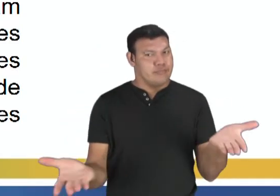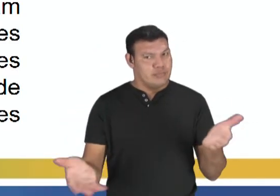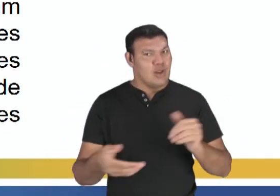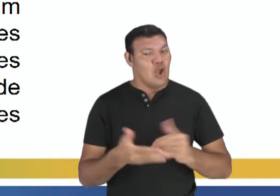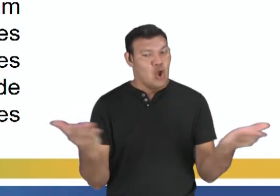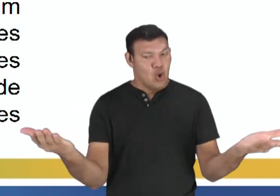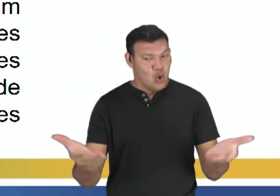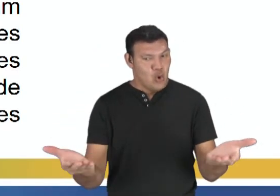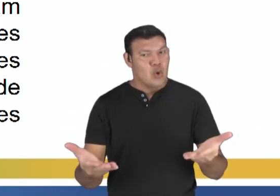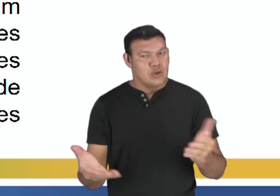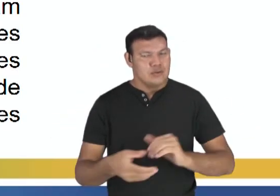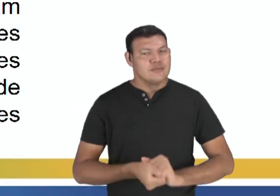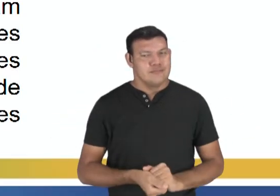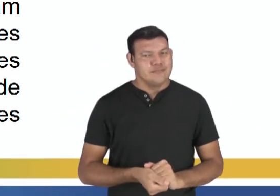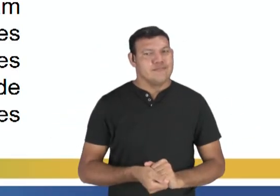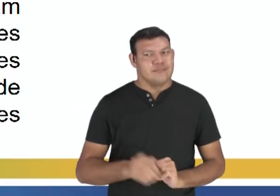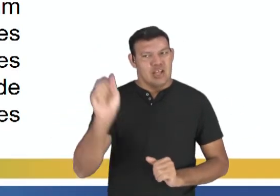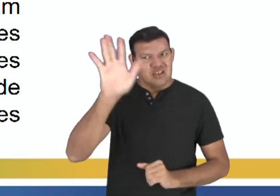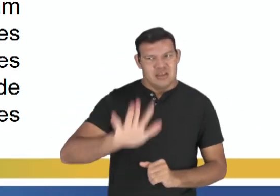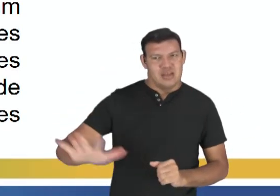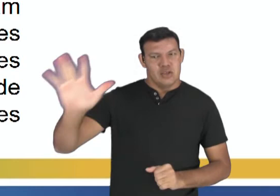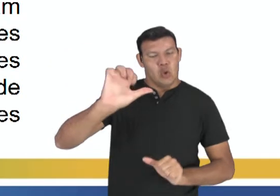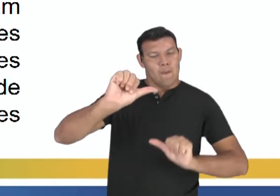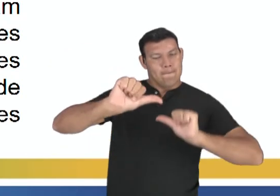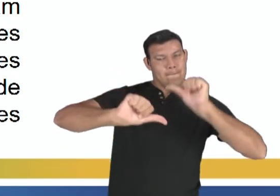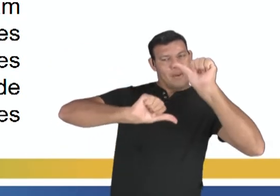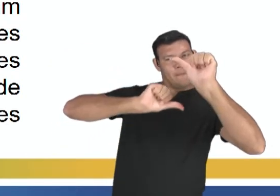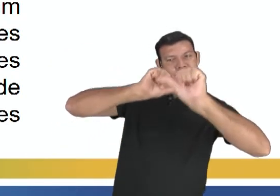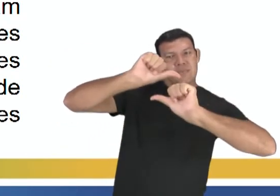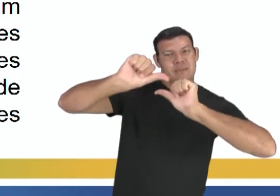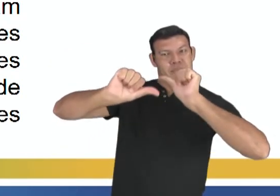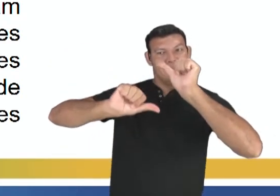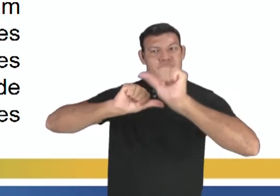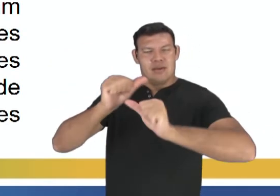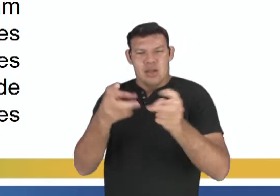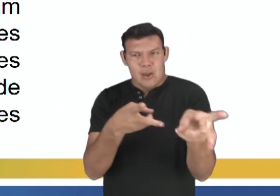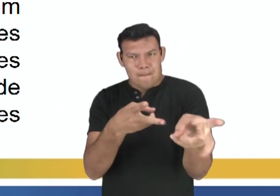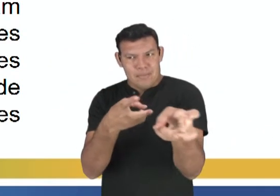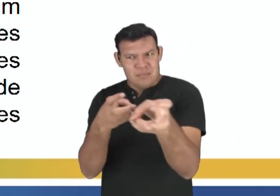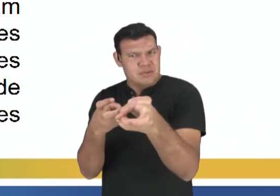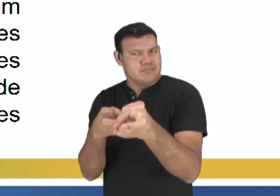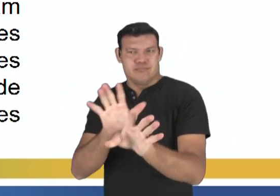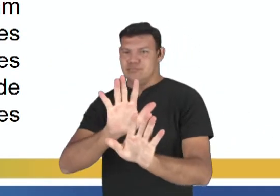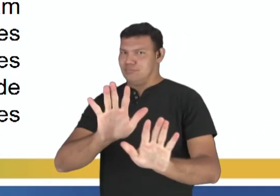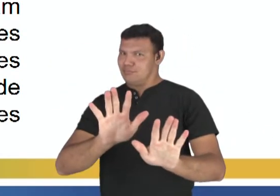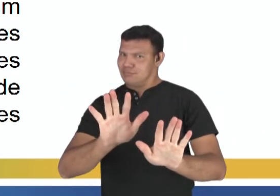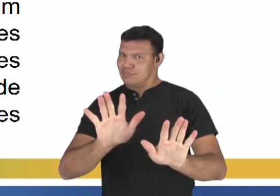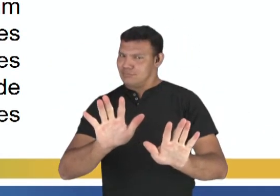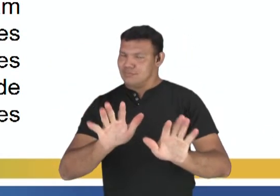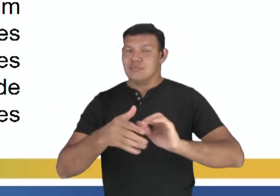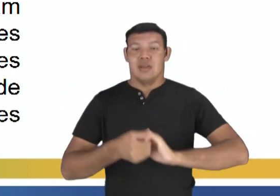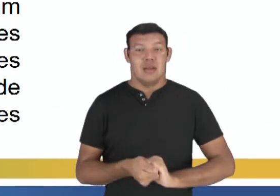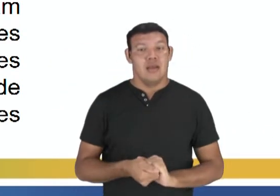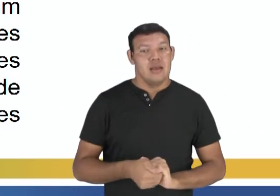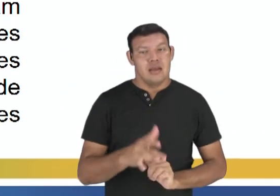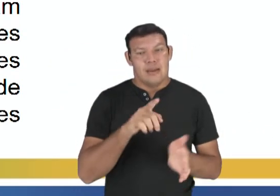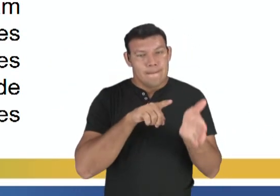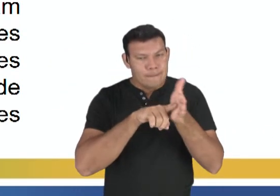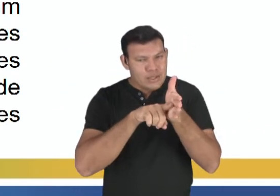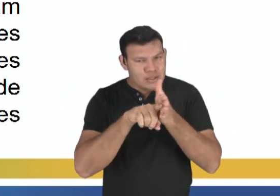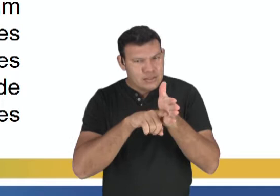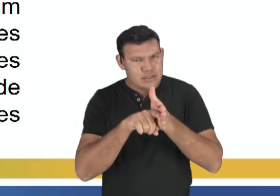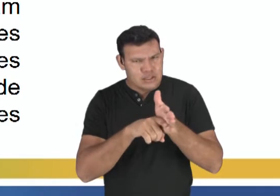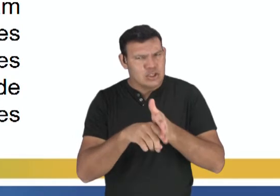esse estereótipo está sendo modificado. Acabaram percebendo que não é bem por aí, não. Que as